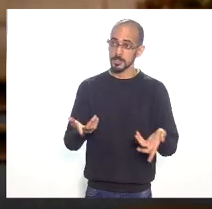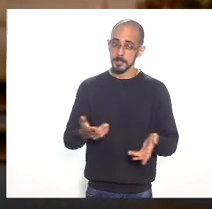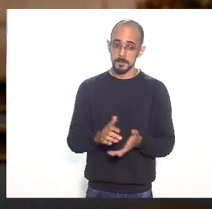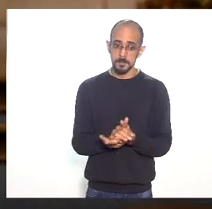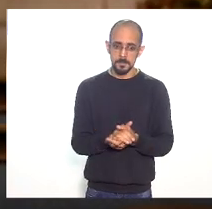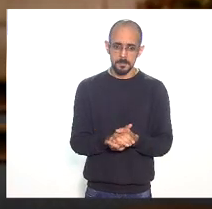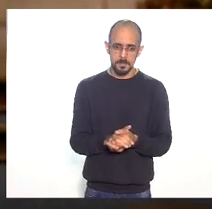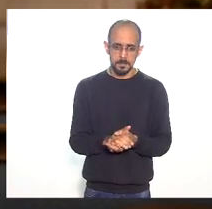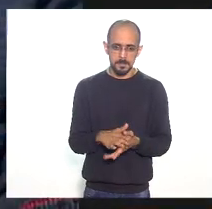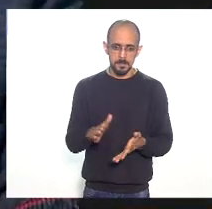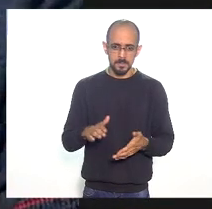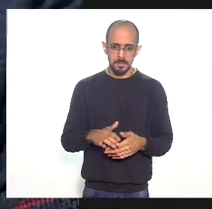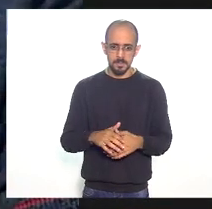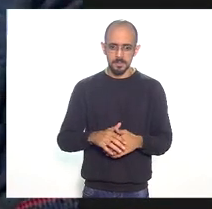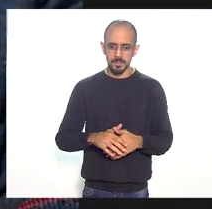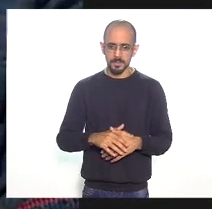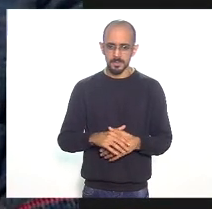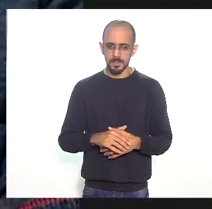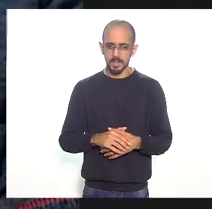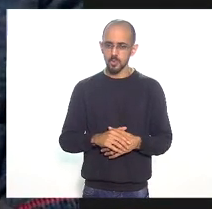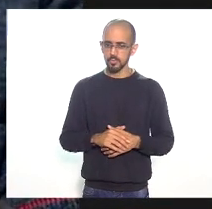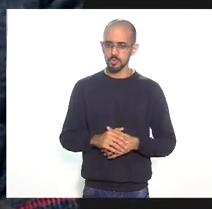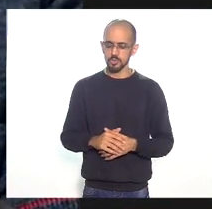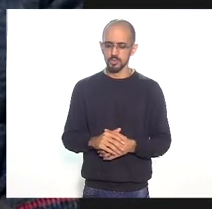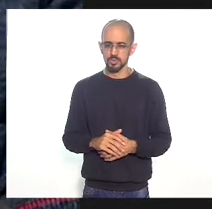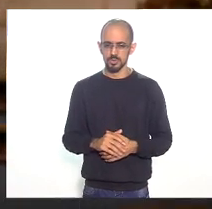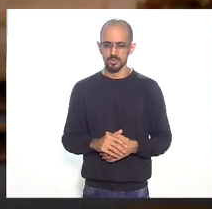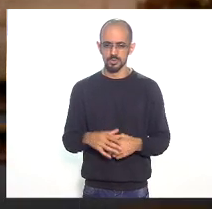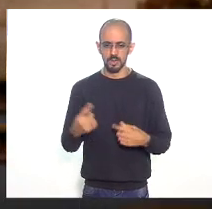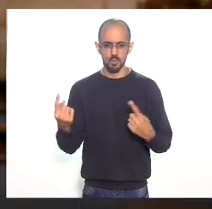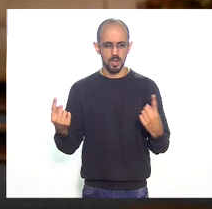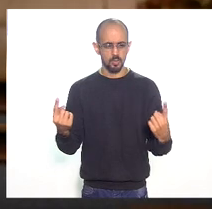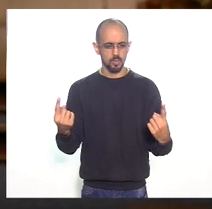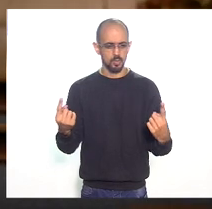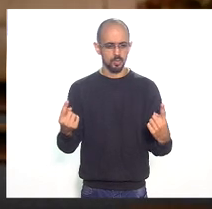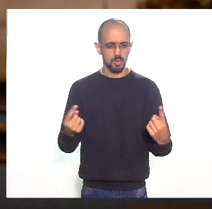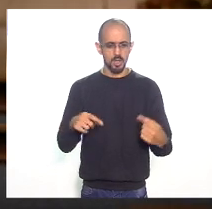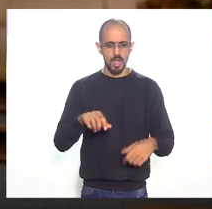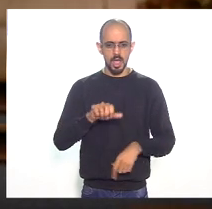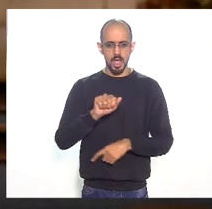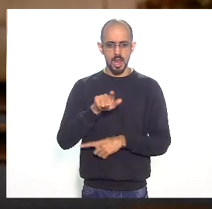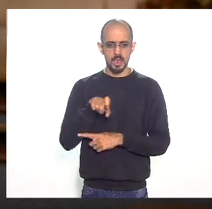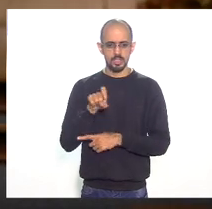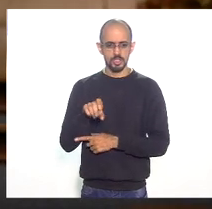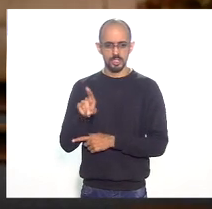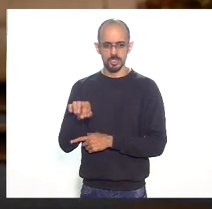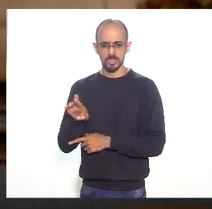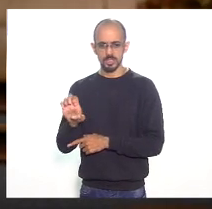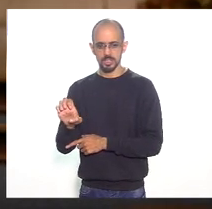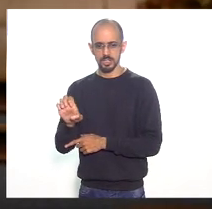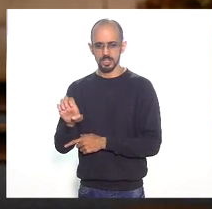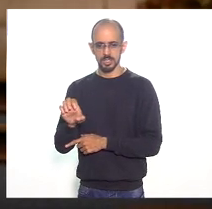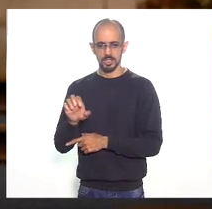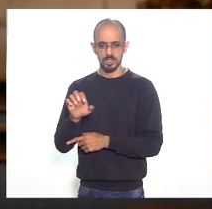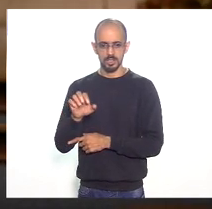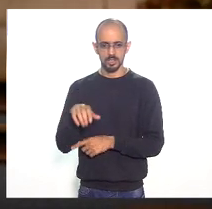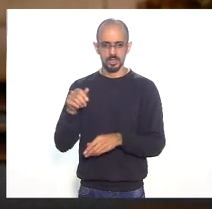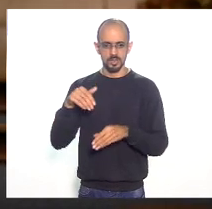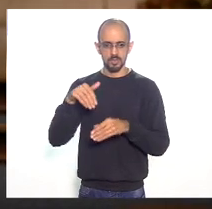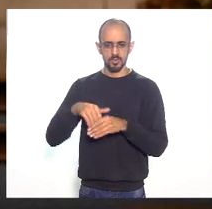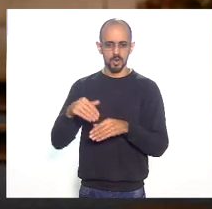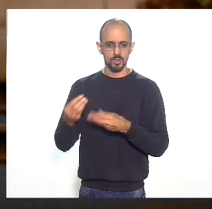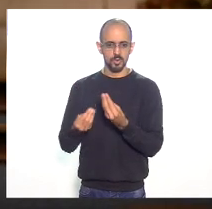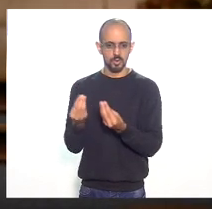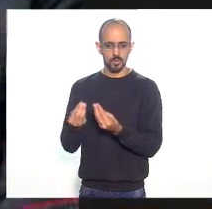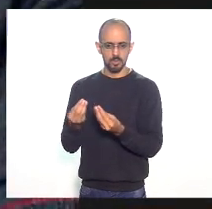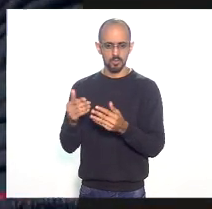Não, não vou nada, presidente. Então, um a um, Alexandre Freitas, como vota, vossa excelência? Eu